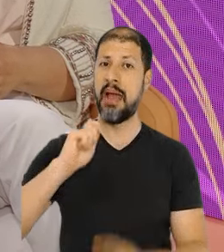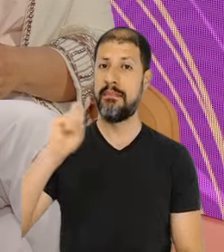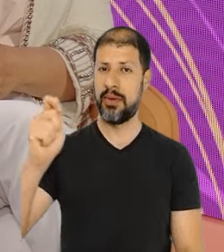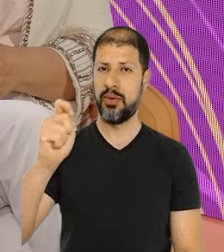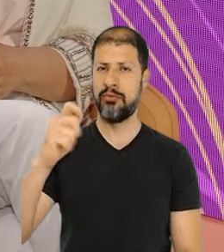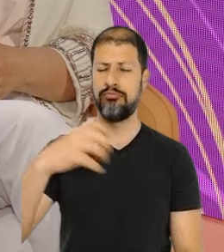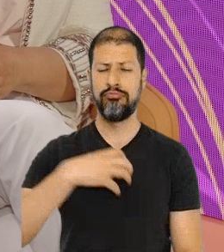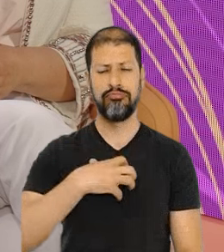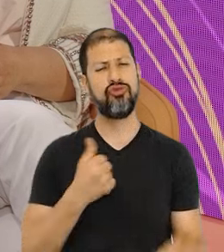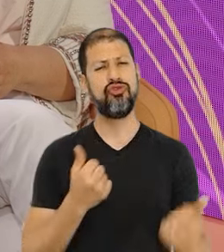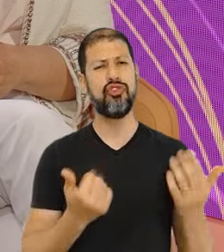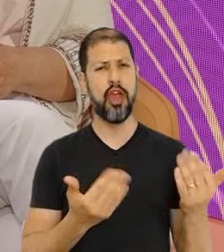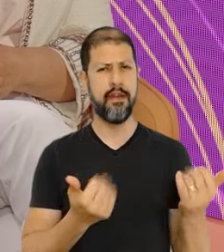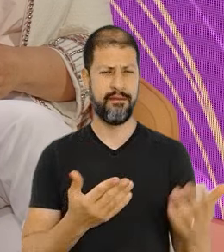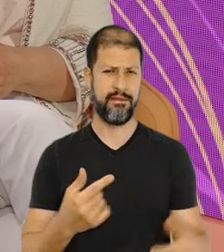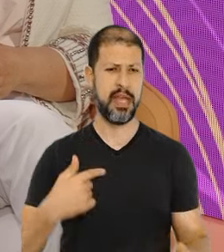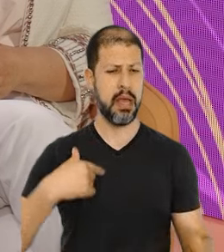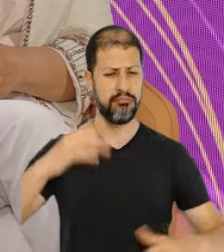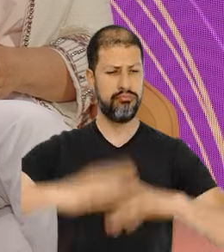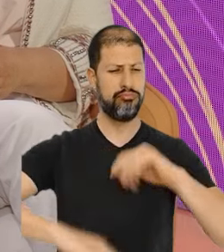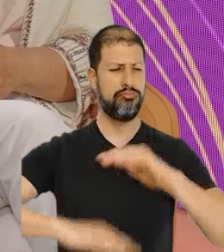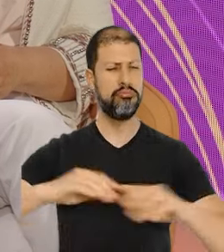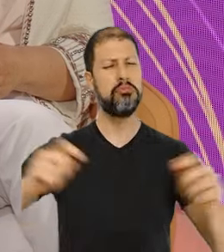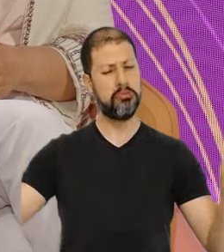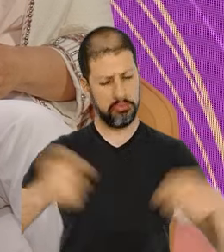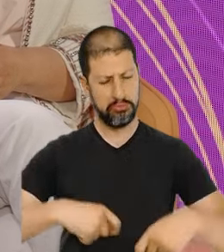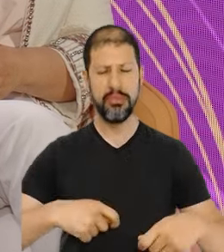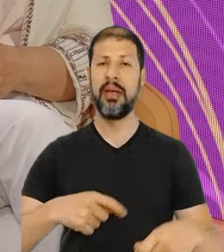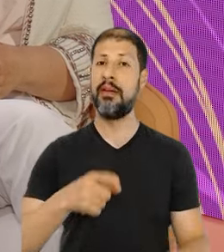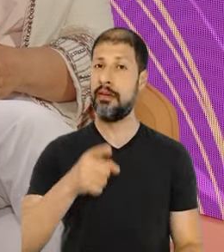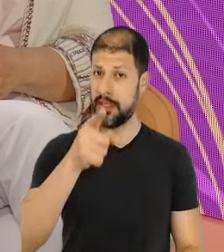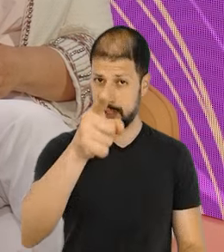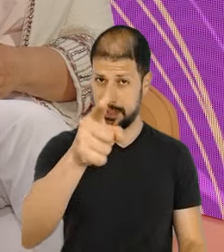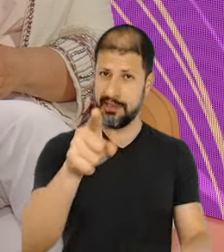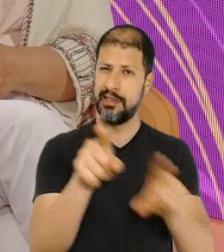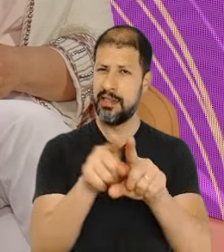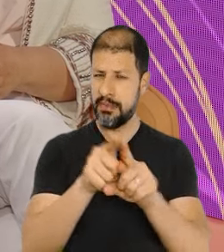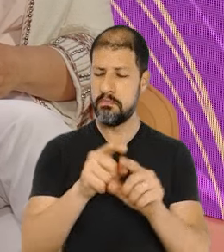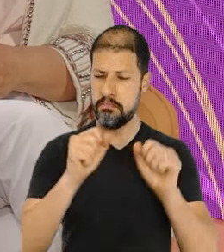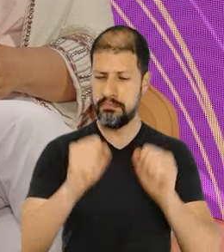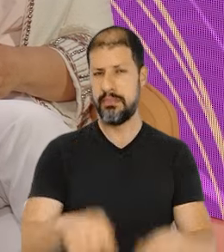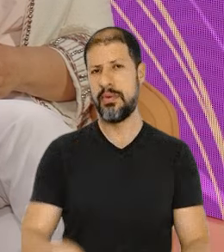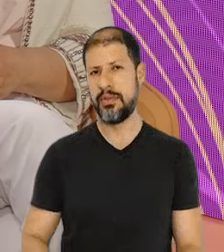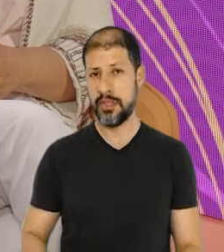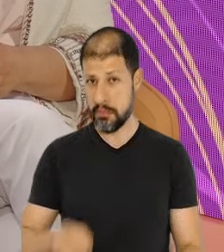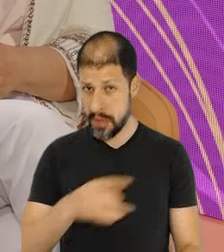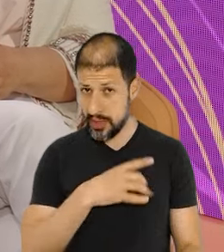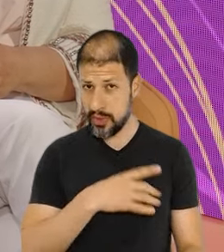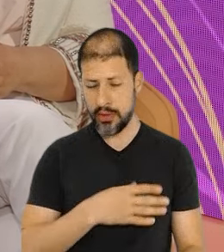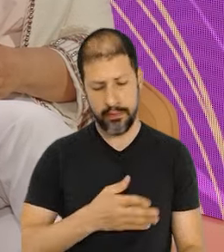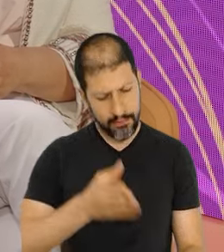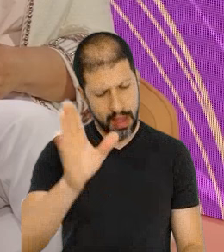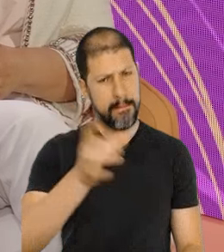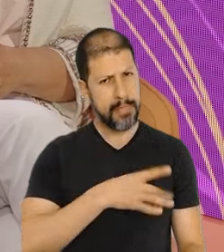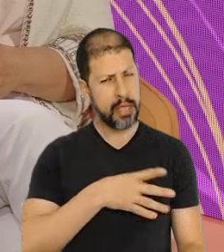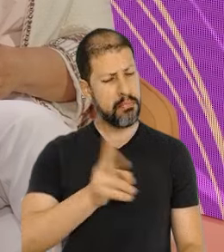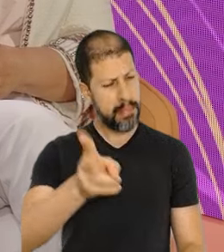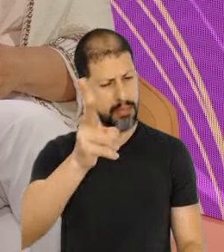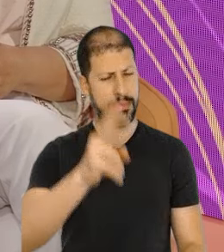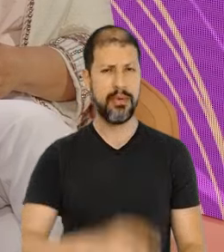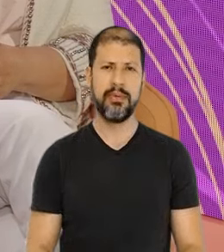sinto muito jovem muito capaz e você também pode ir tá com medo vá com medo